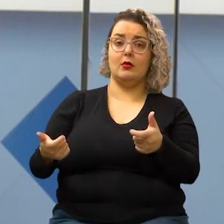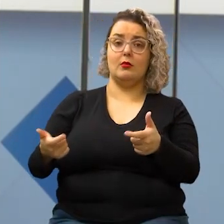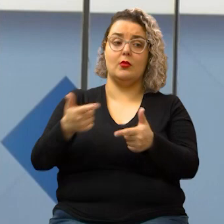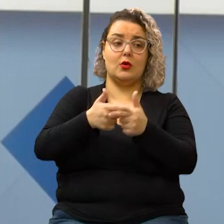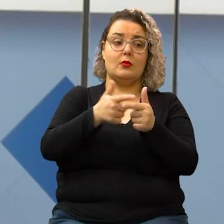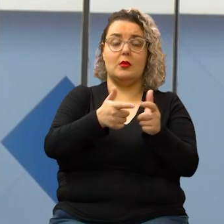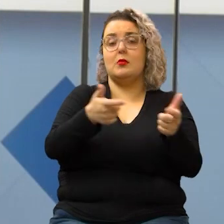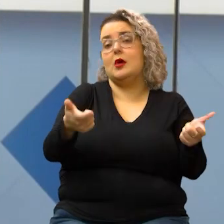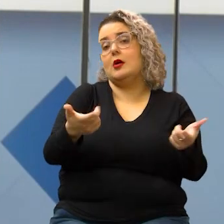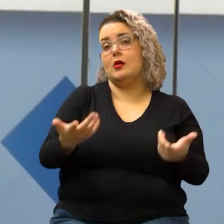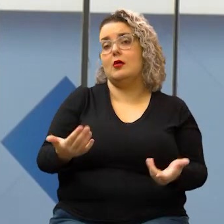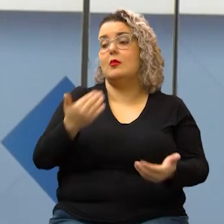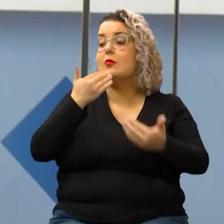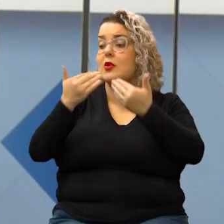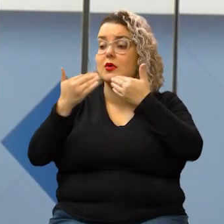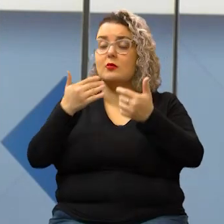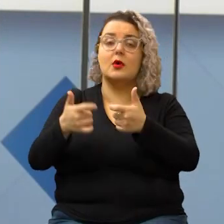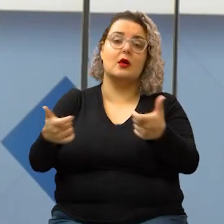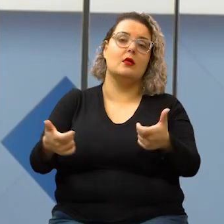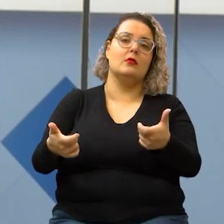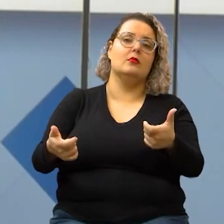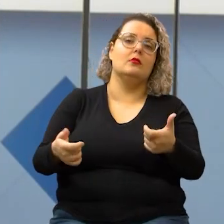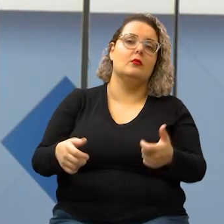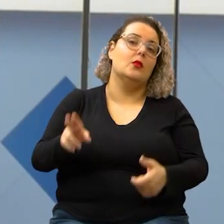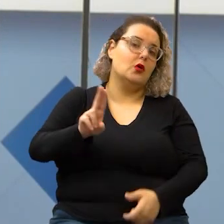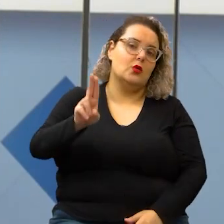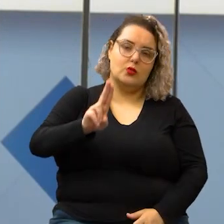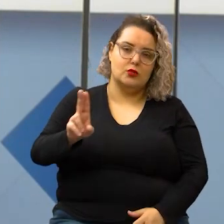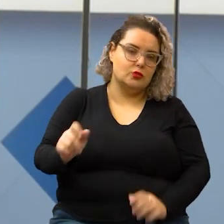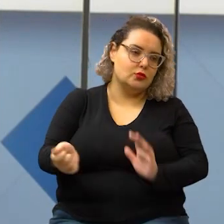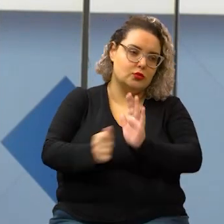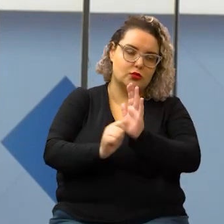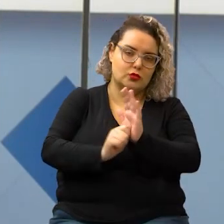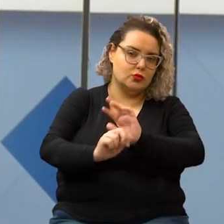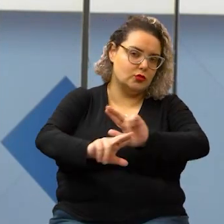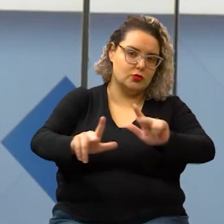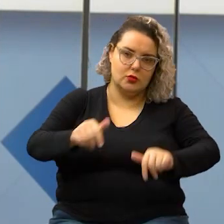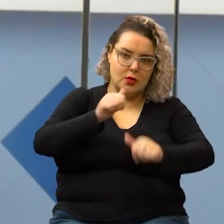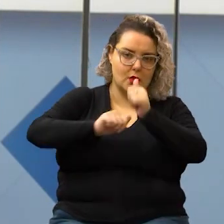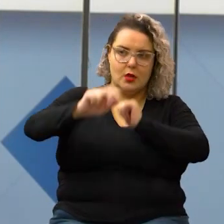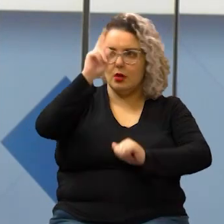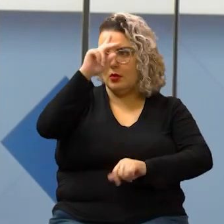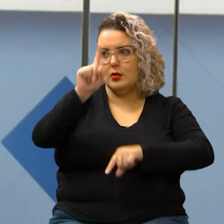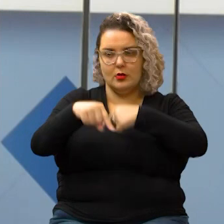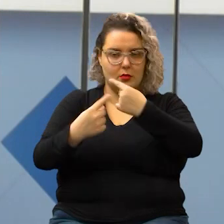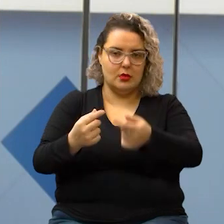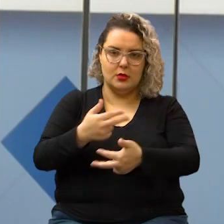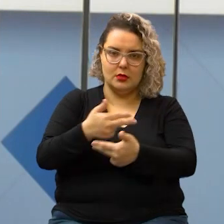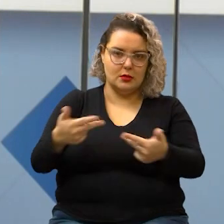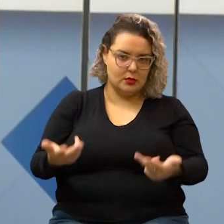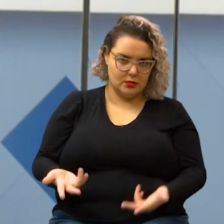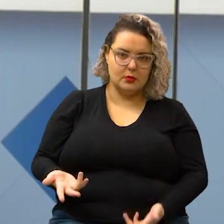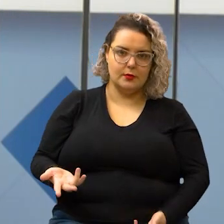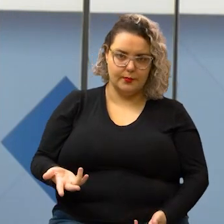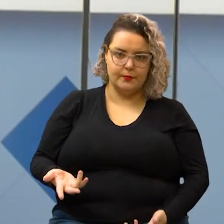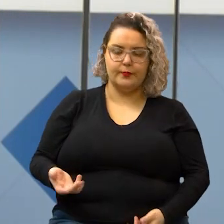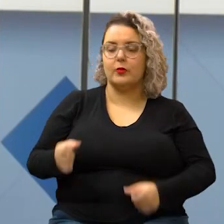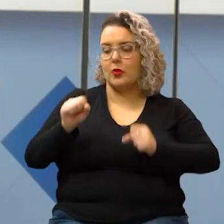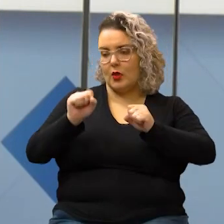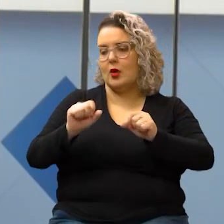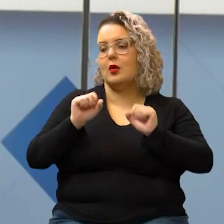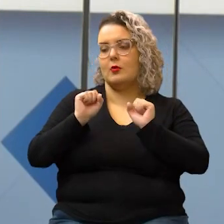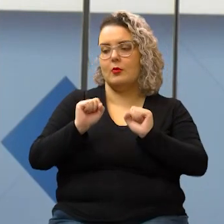maior por incidência de uso e abuso de substâncias, de álcool e outras drogas. Então aí dá para fazer a